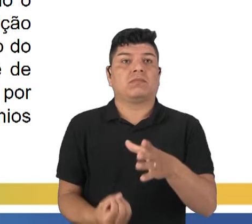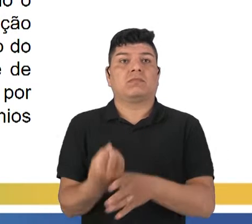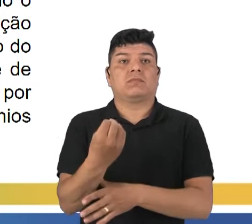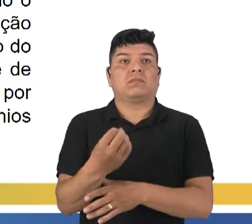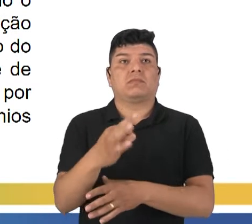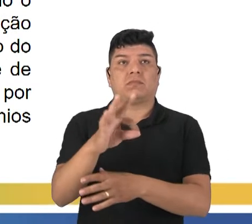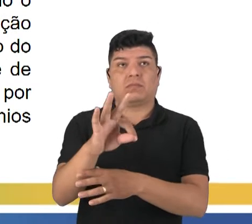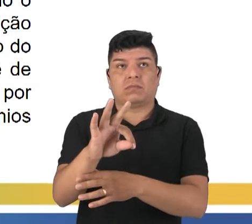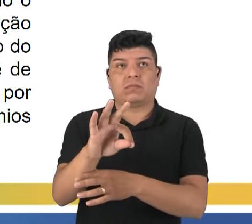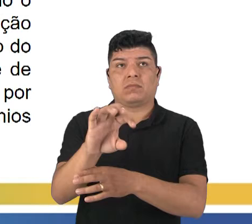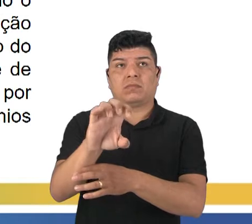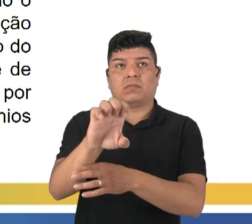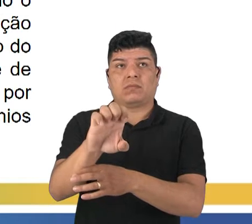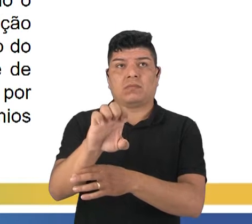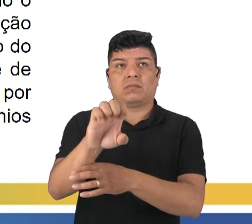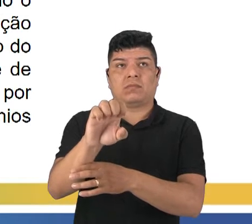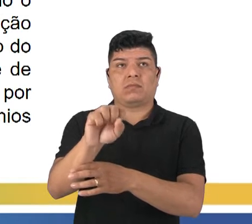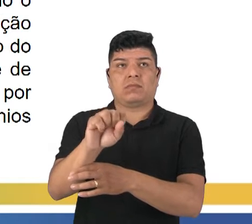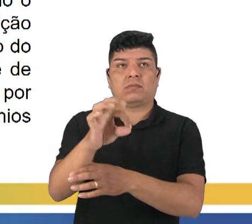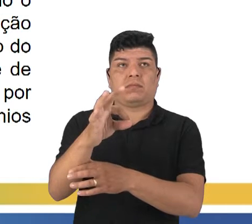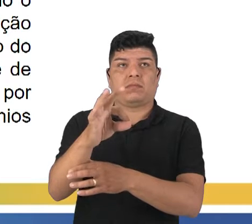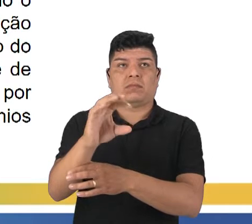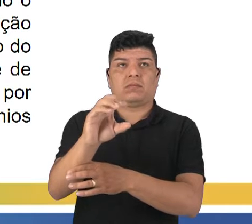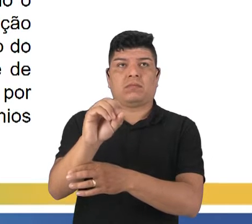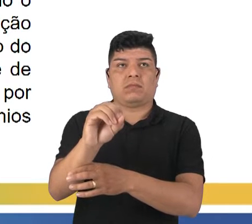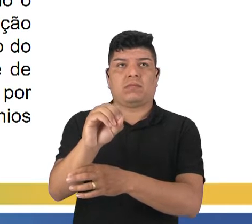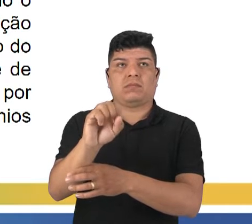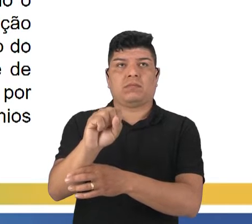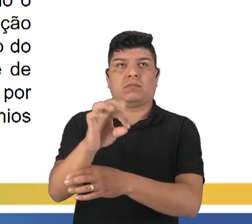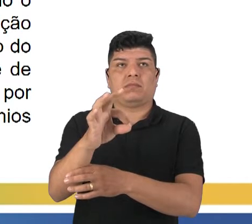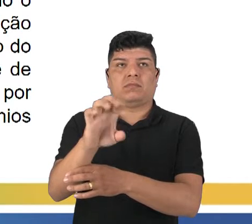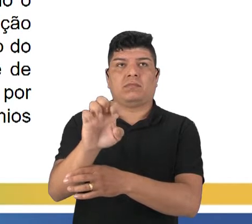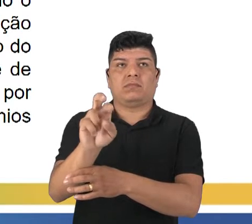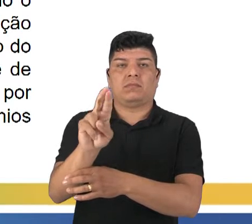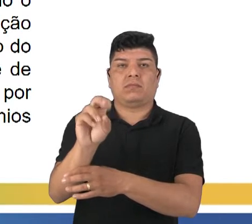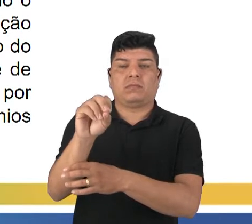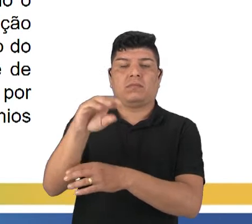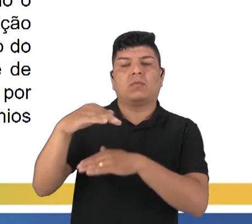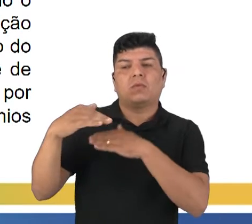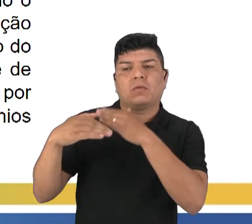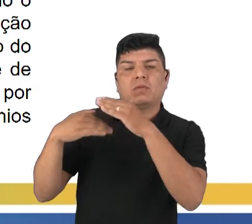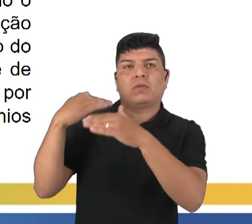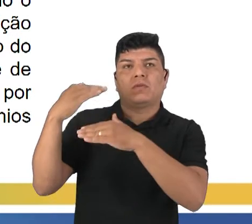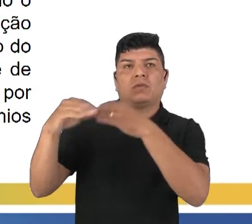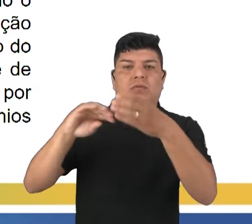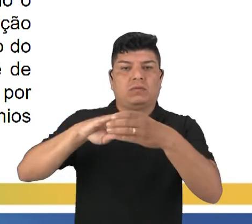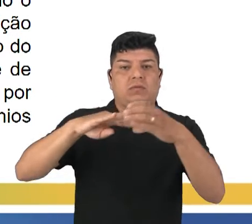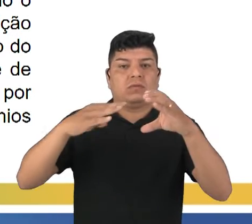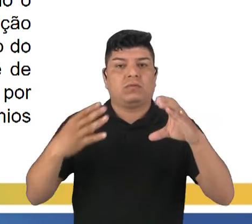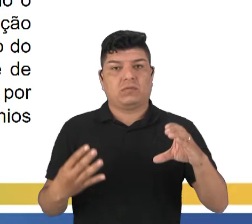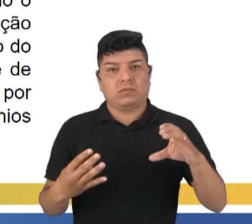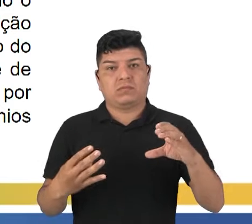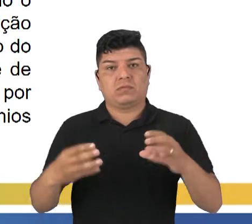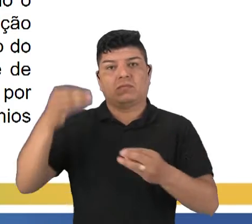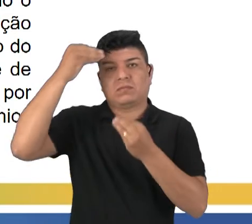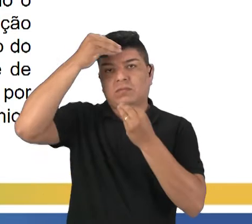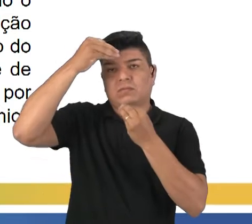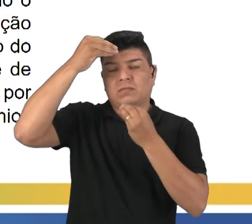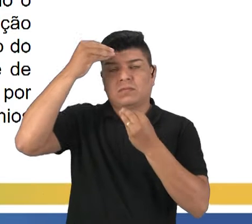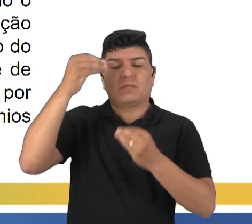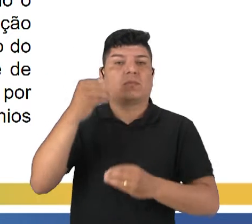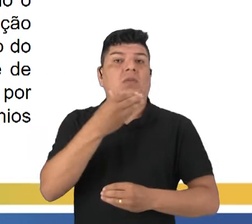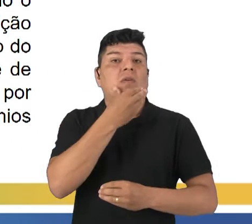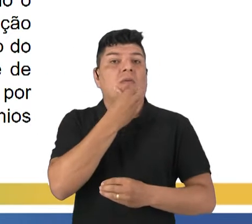da testosterona. A testosterona, ela promove o desenvolvimento de características sexuais